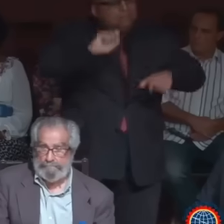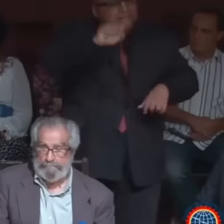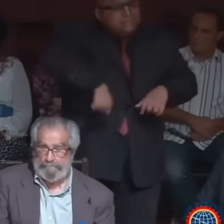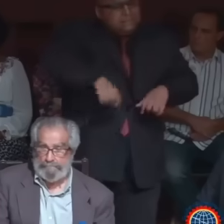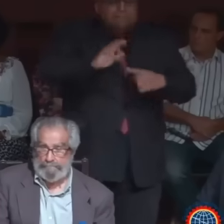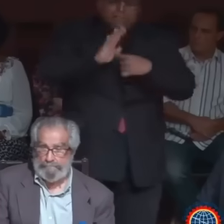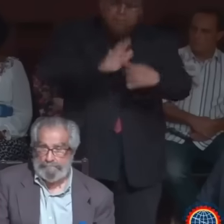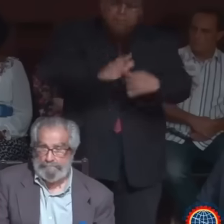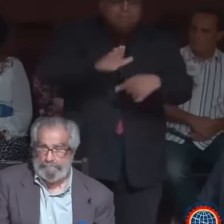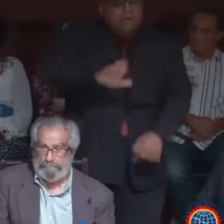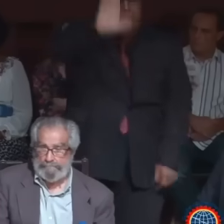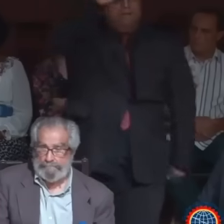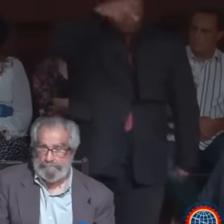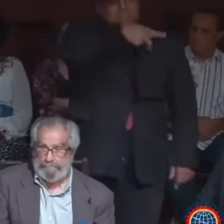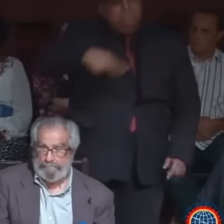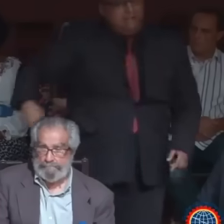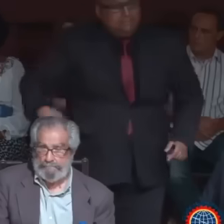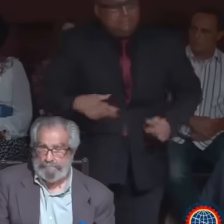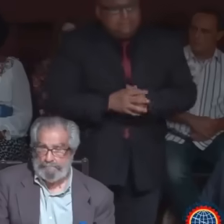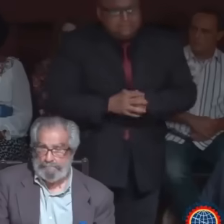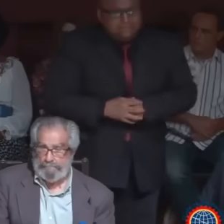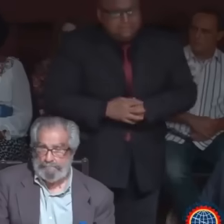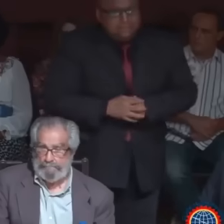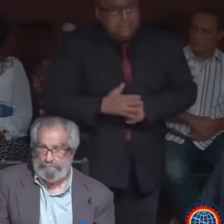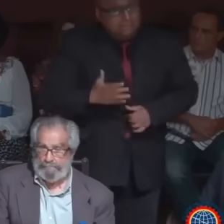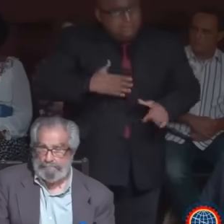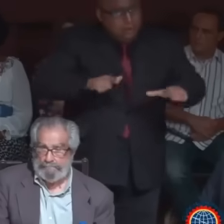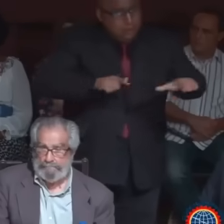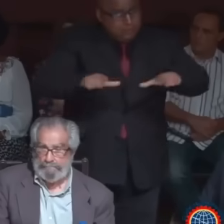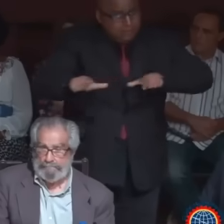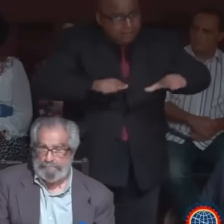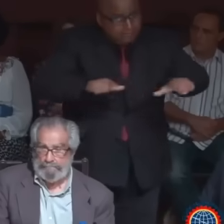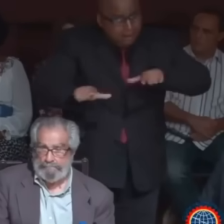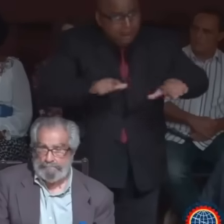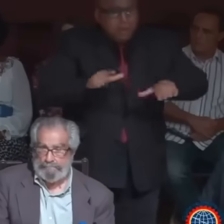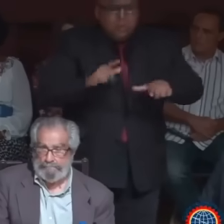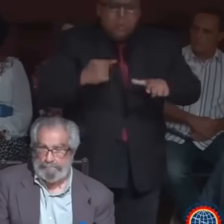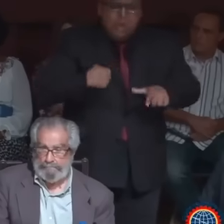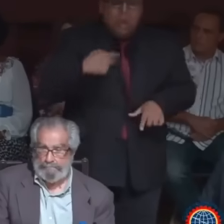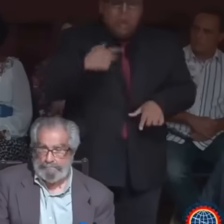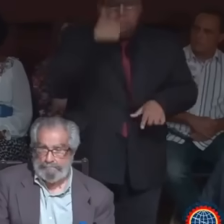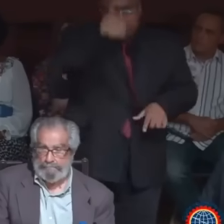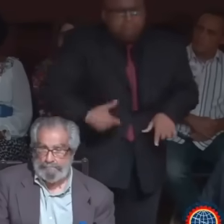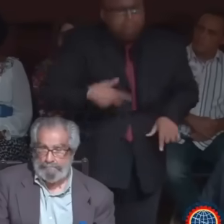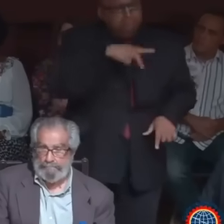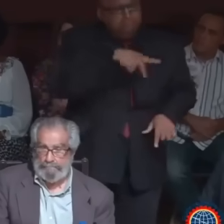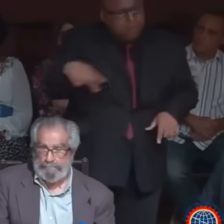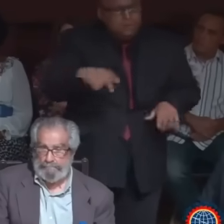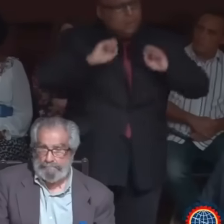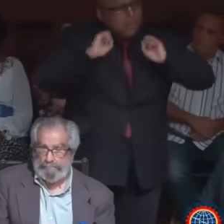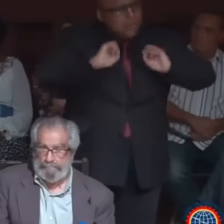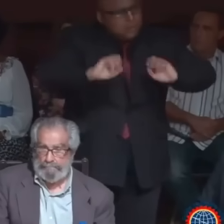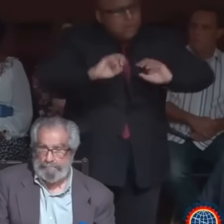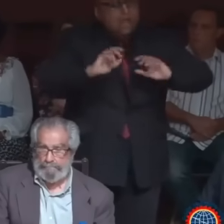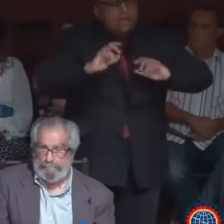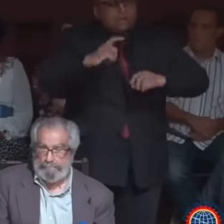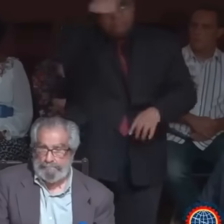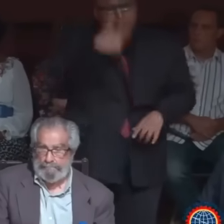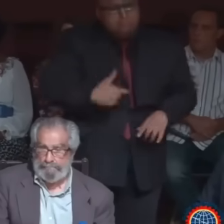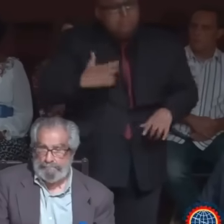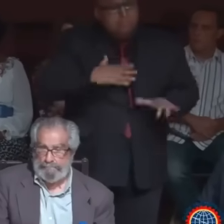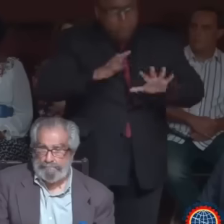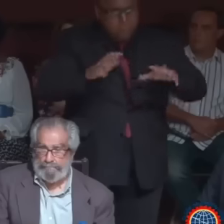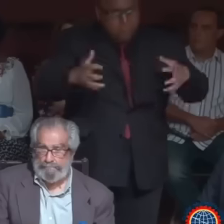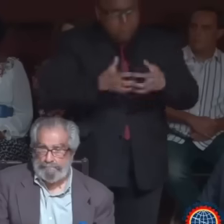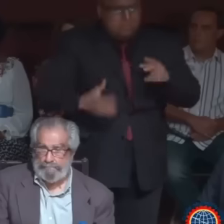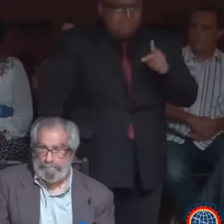cargo mais alto da nação. É o meu trabalho como educador que me credenciou junto ao meu partido e à